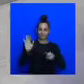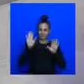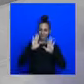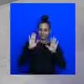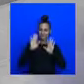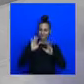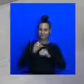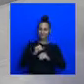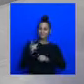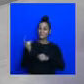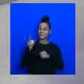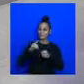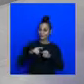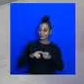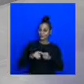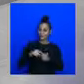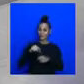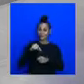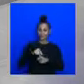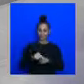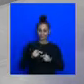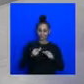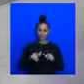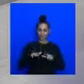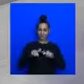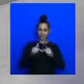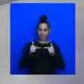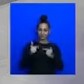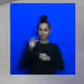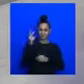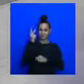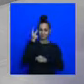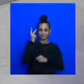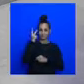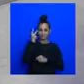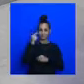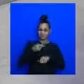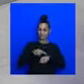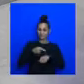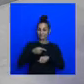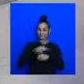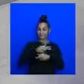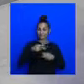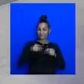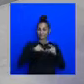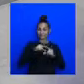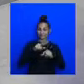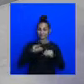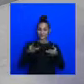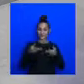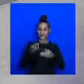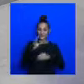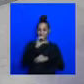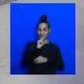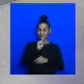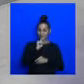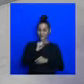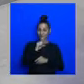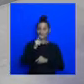Olá pessoal, estamos de volta falando direto aqui do Espaço da Sorte em São Paulo. Está na hora dos demais sorteios deste